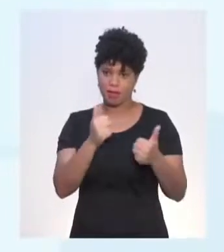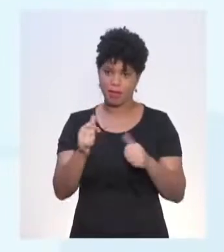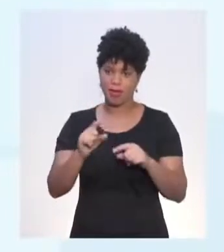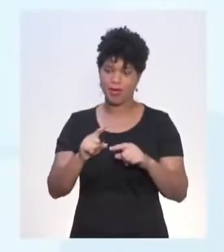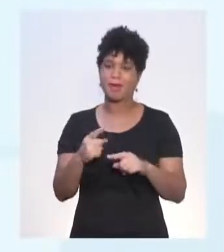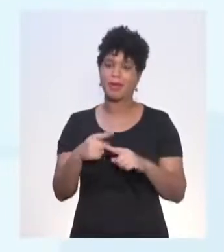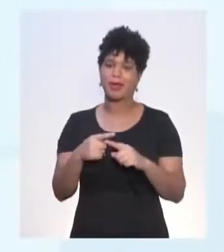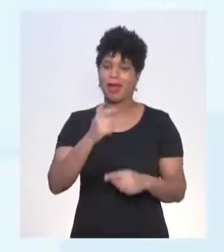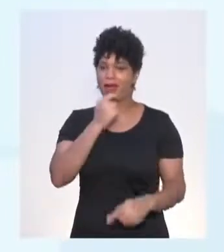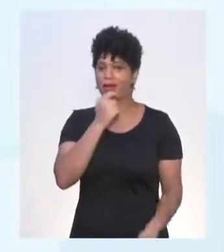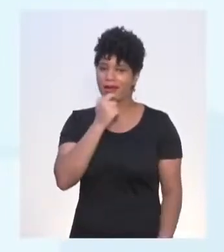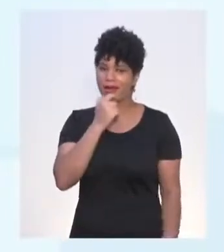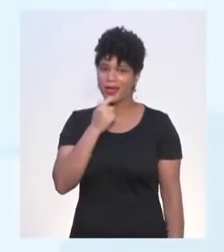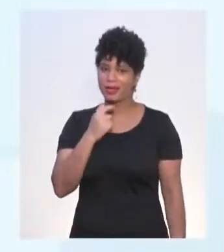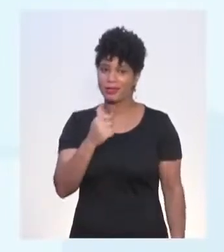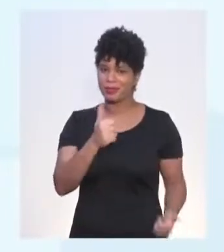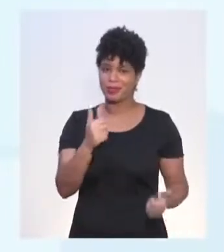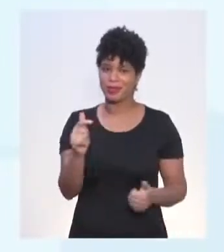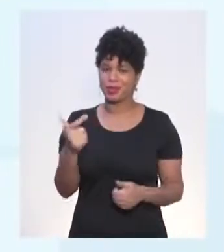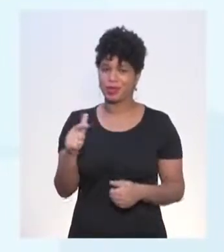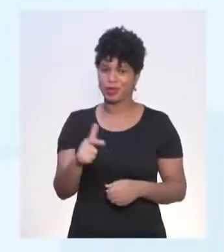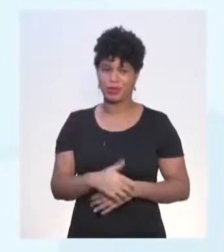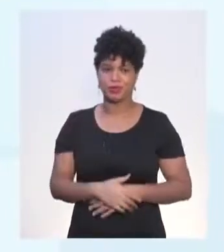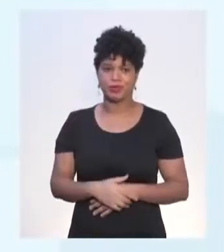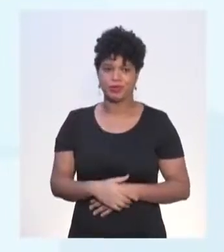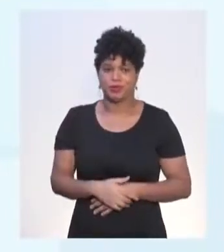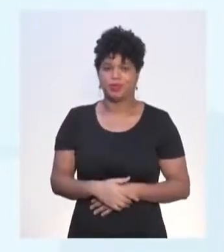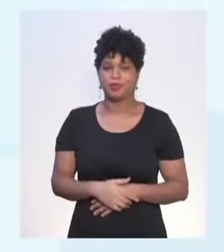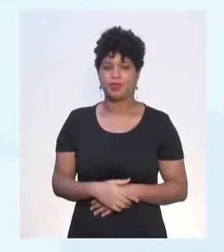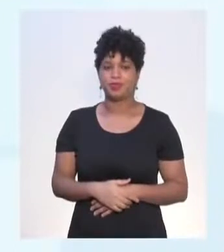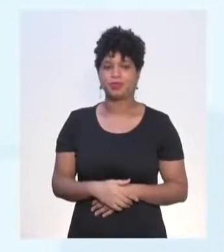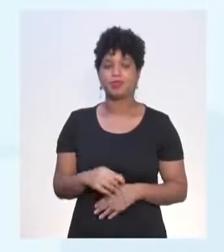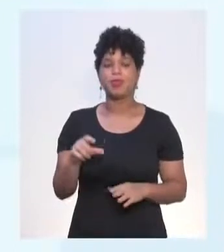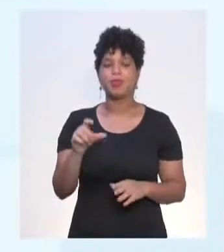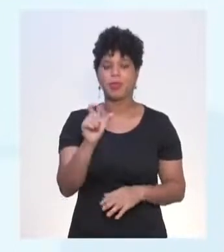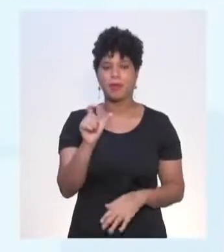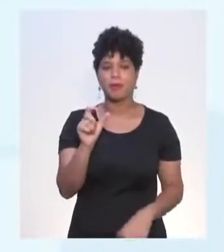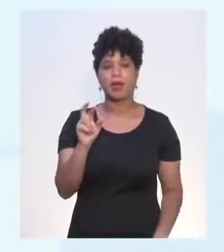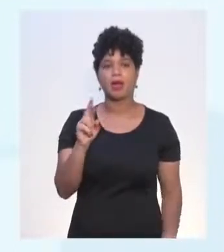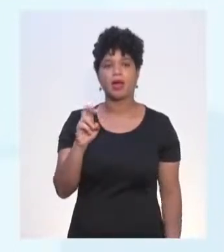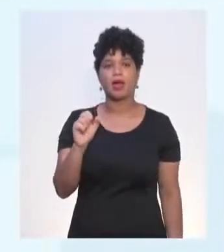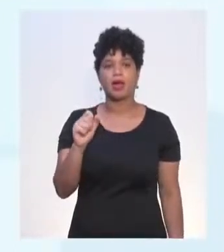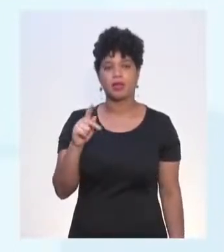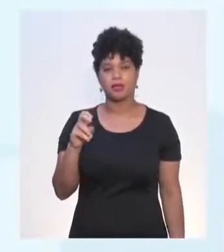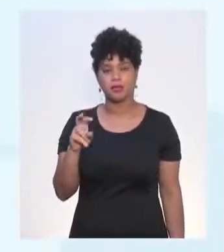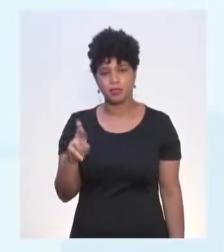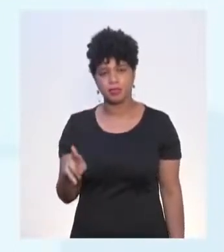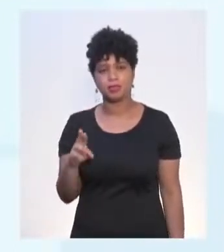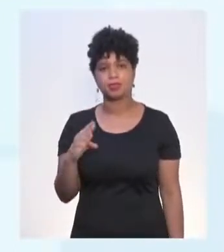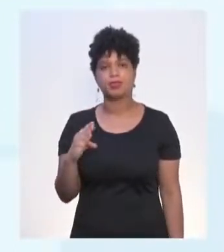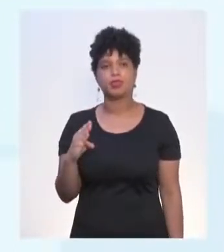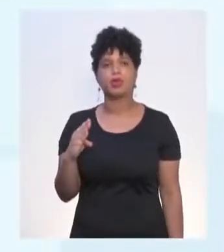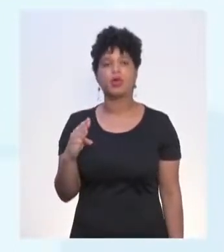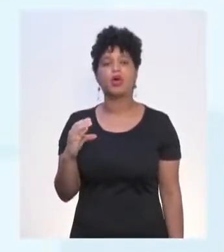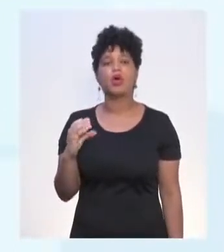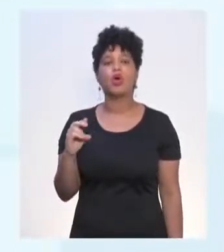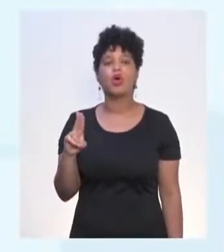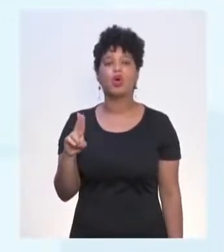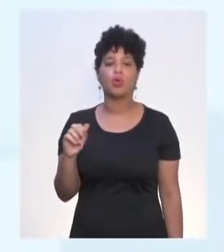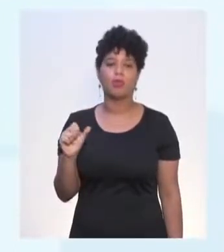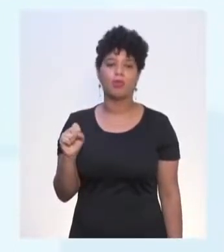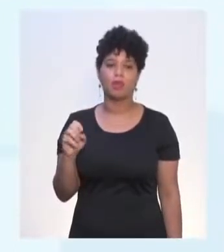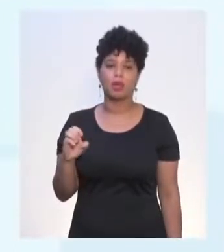é não é muito bom é o hiper cubase Ableton Live sibelius e pro Tools o protools